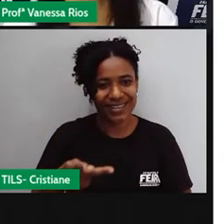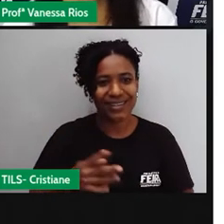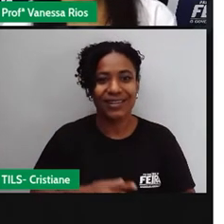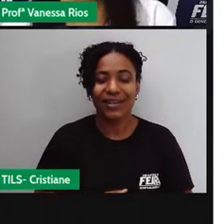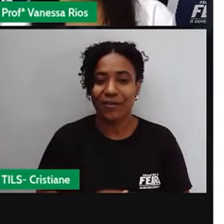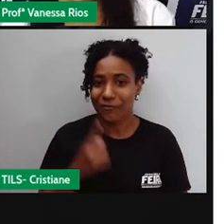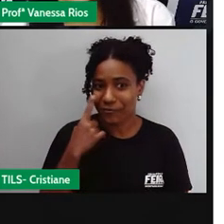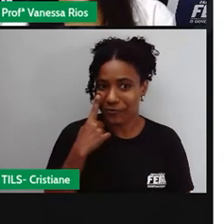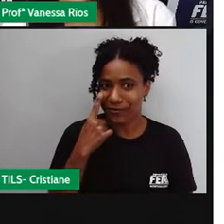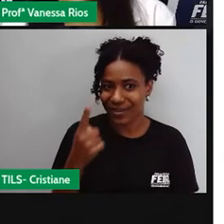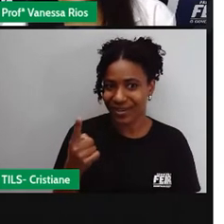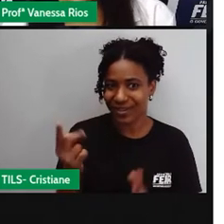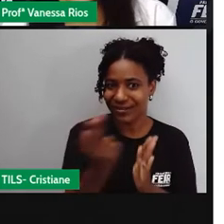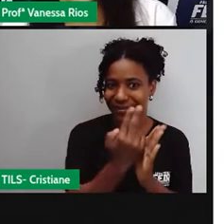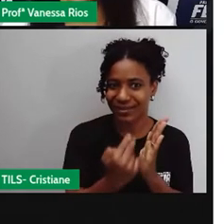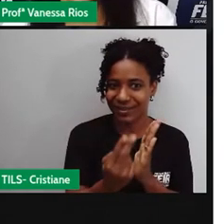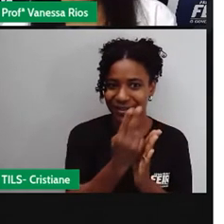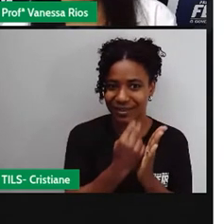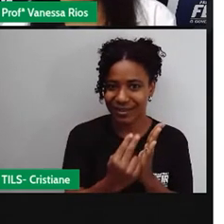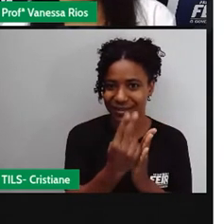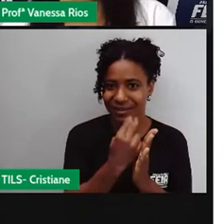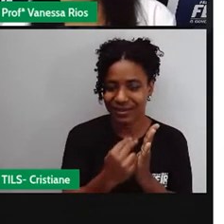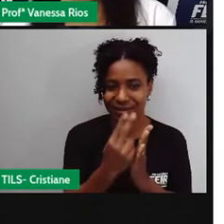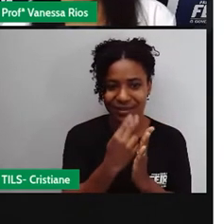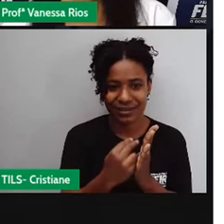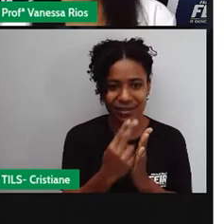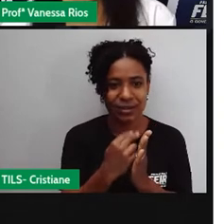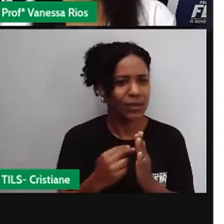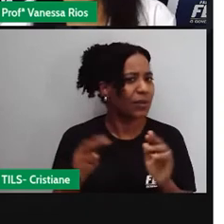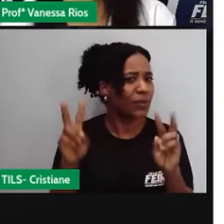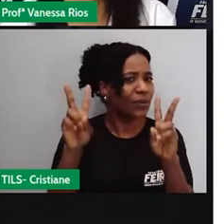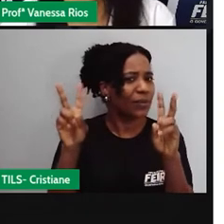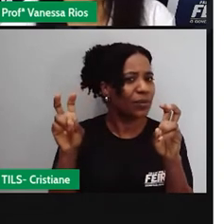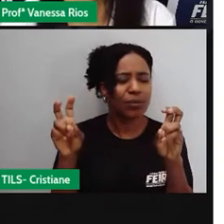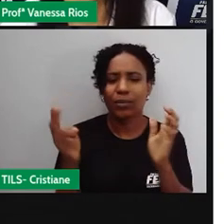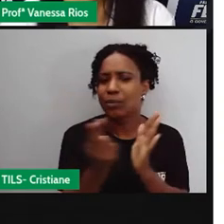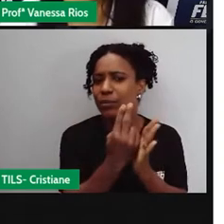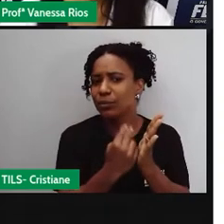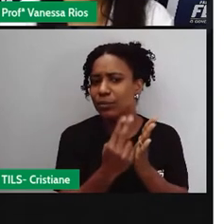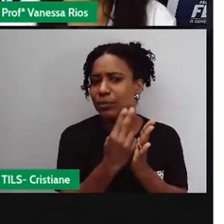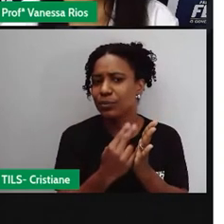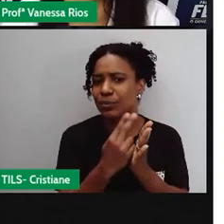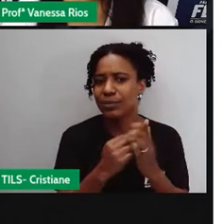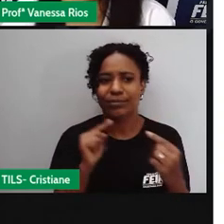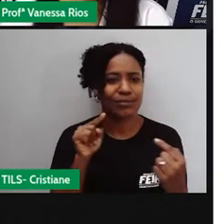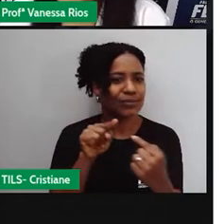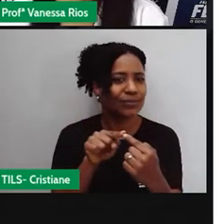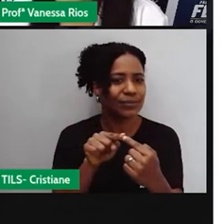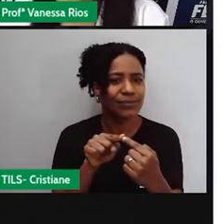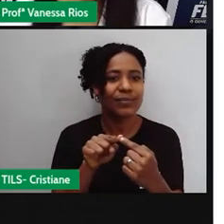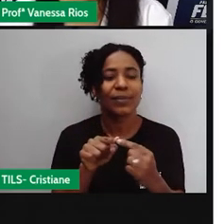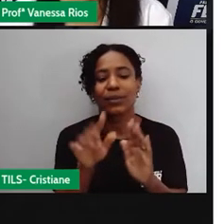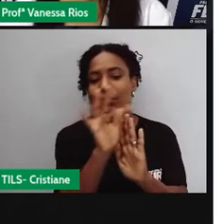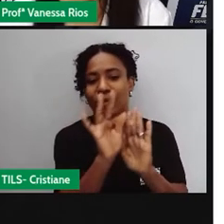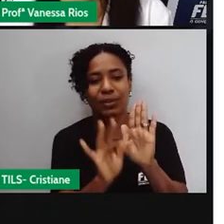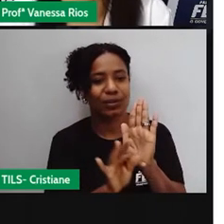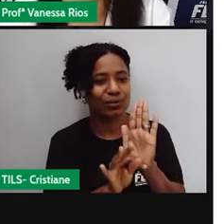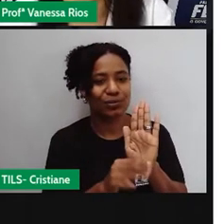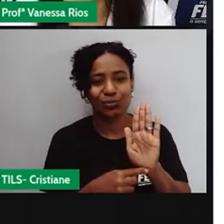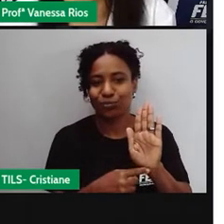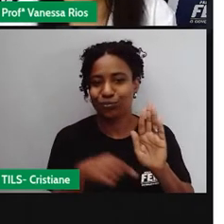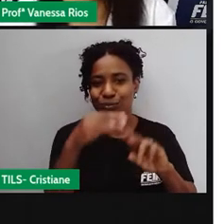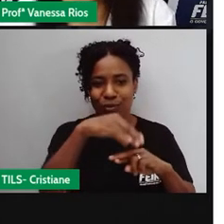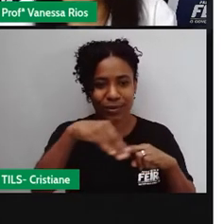uma xilogravura para falar um pouquinho sobre o tipo de ilustração que acompanha aí os textos de cordéis quando